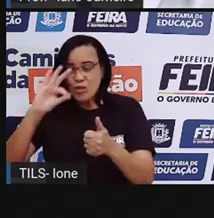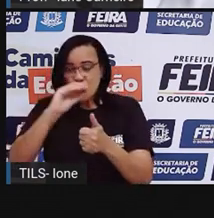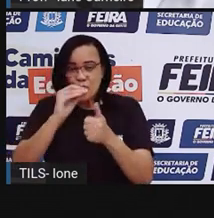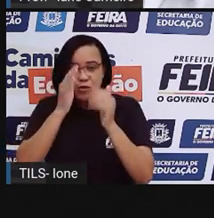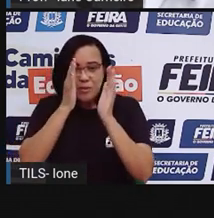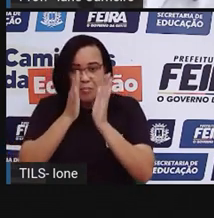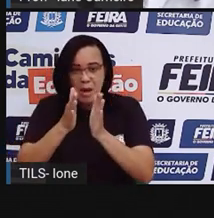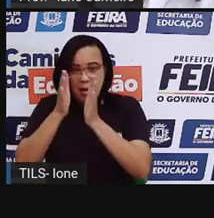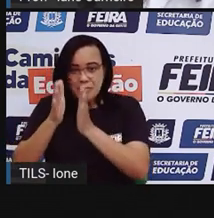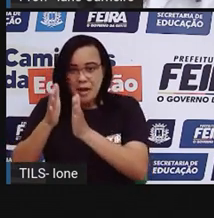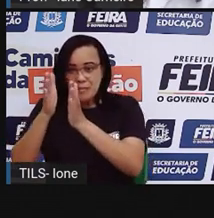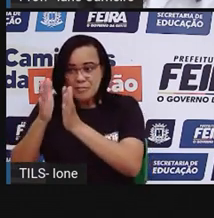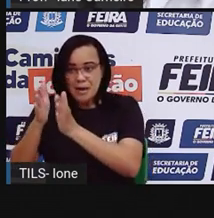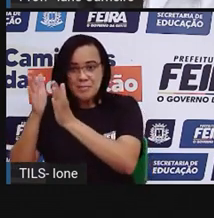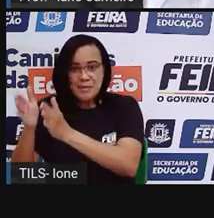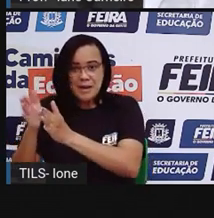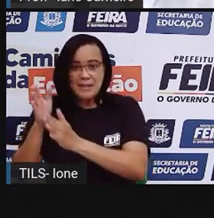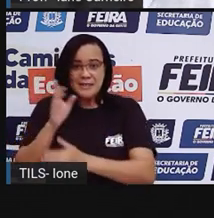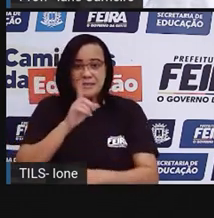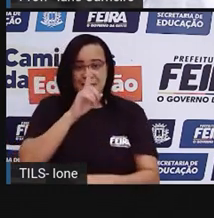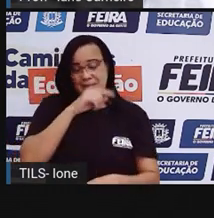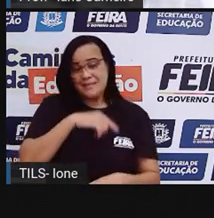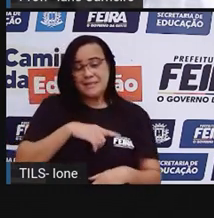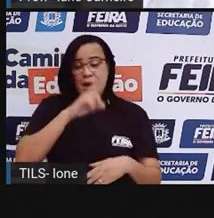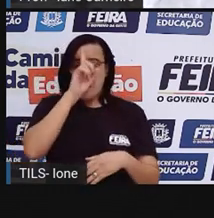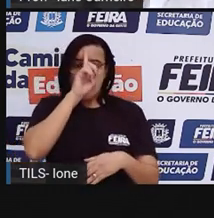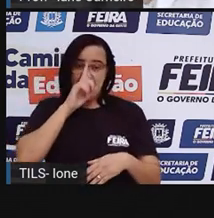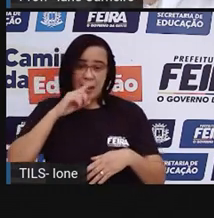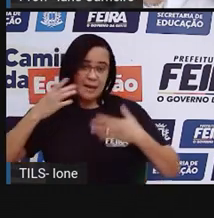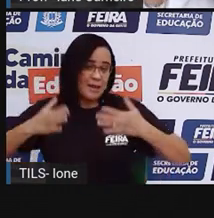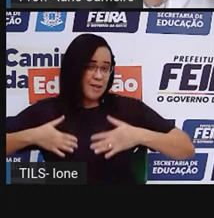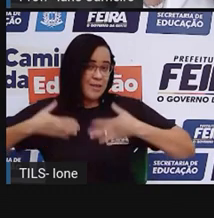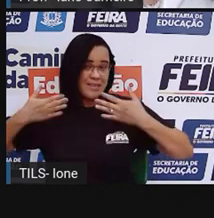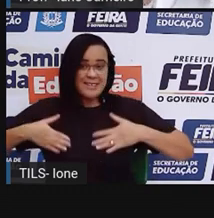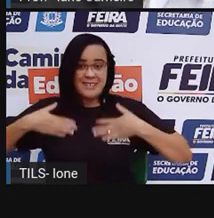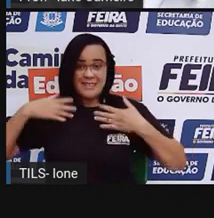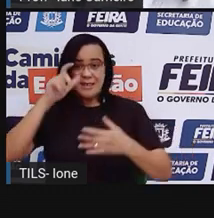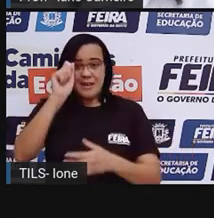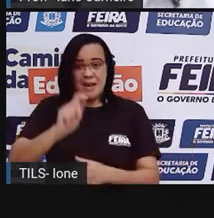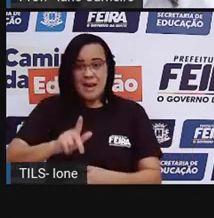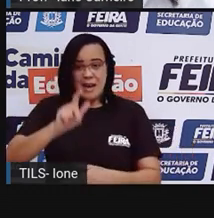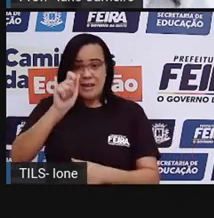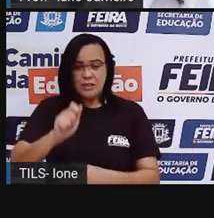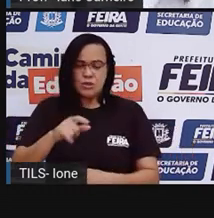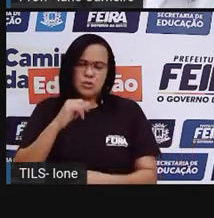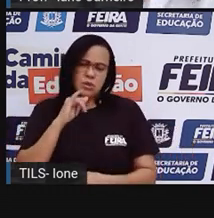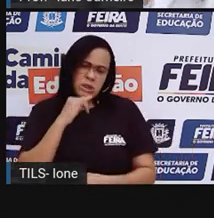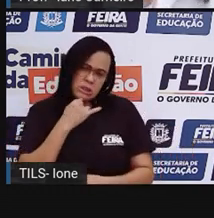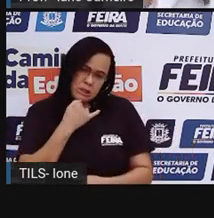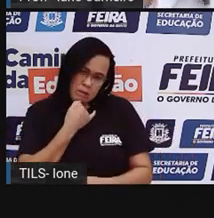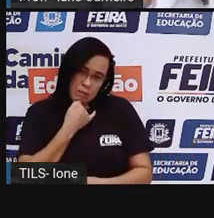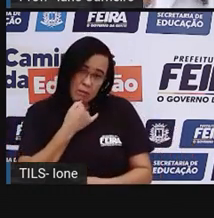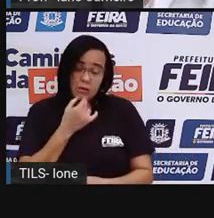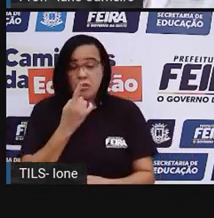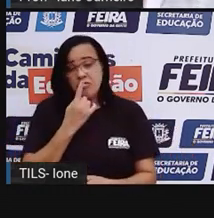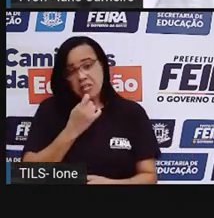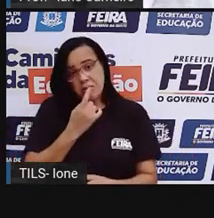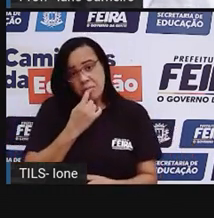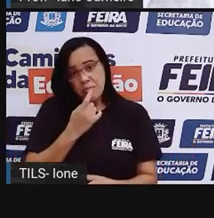lugares. Amarelo, alegria. Azul, tristeza.